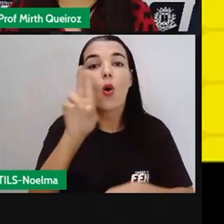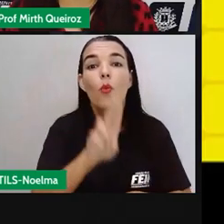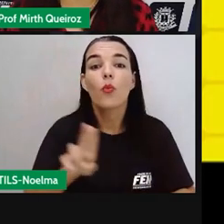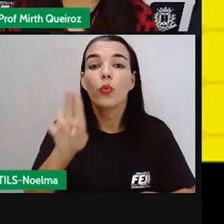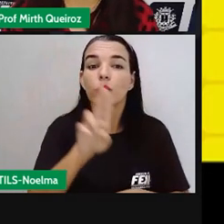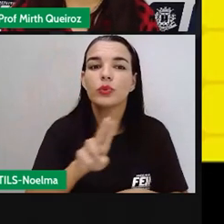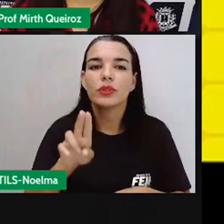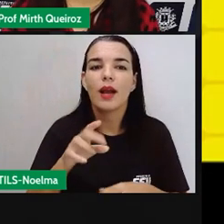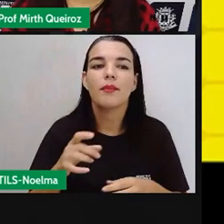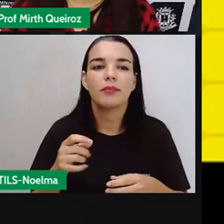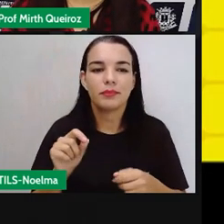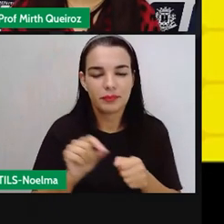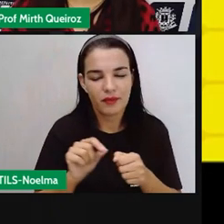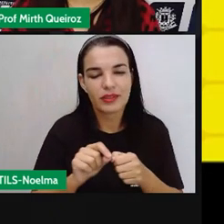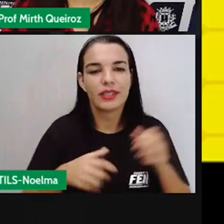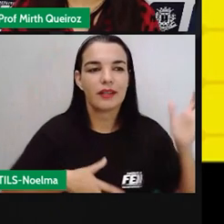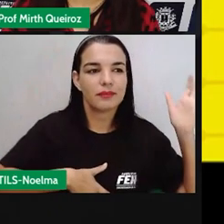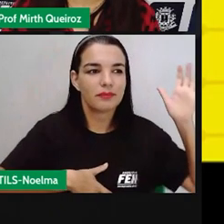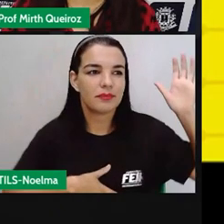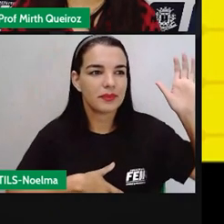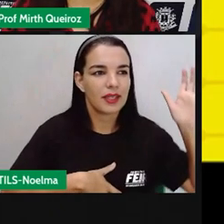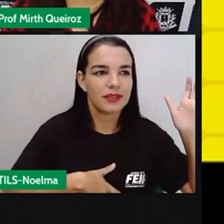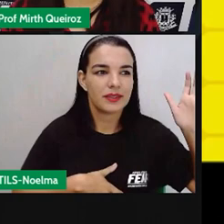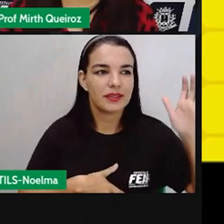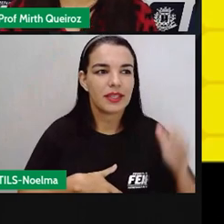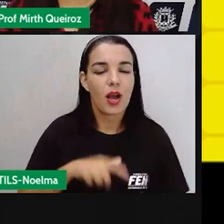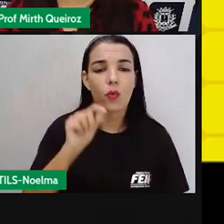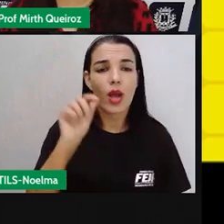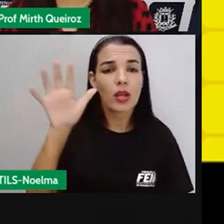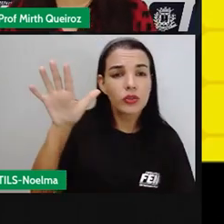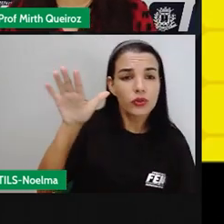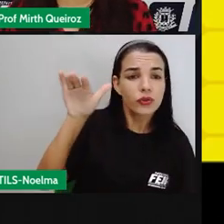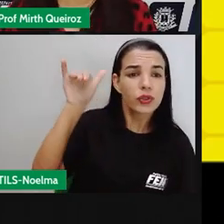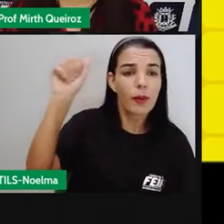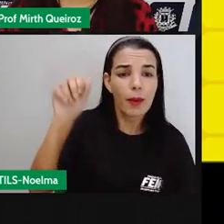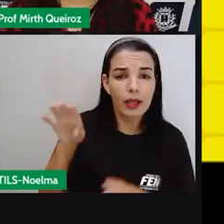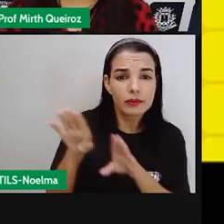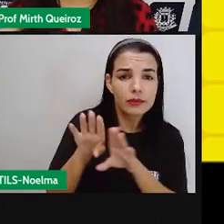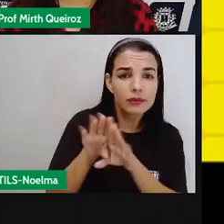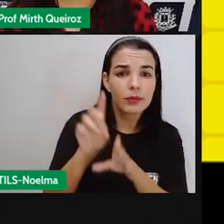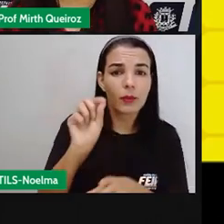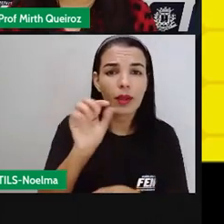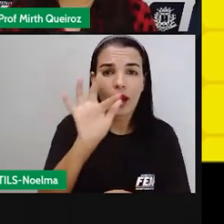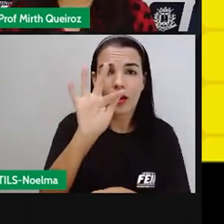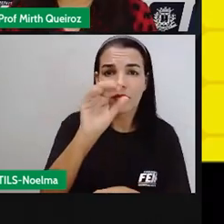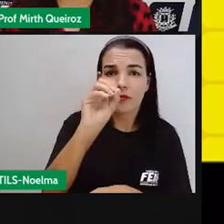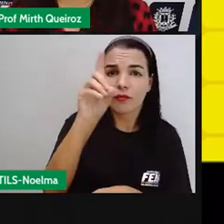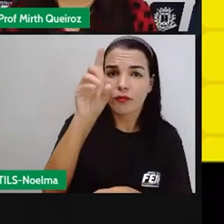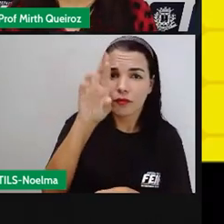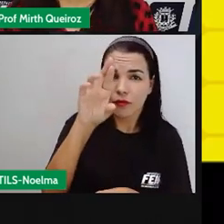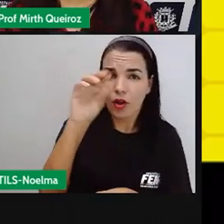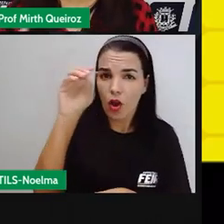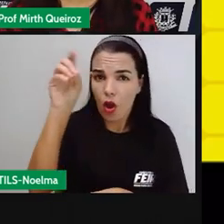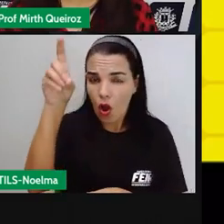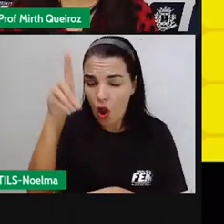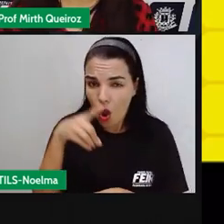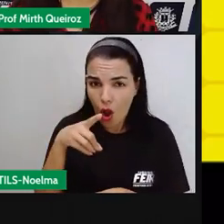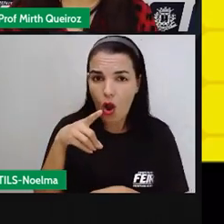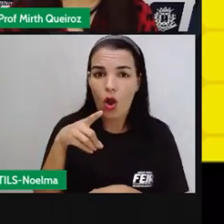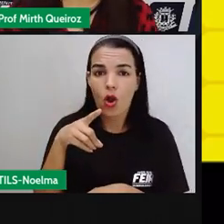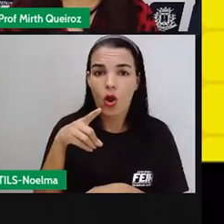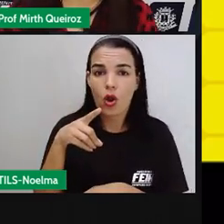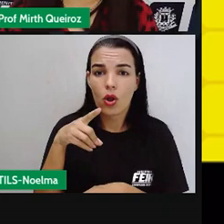principais instrumentos. É chamado também de forró tradicional ou forró pé-de-serra e